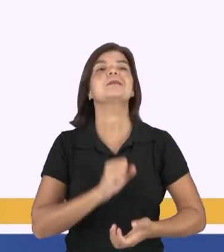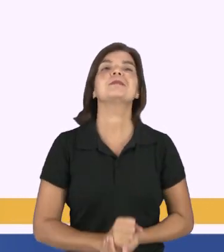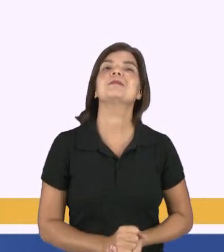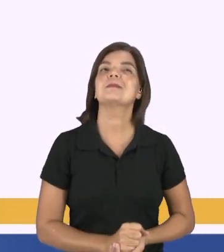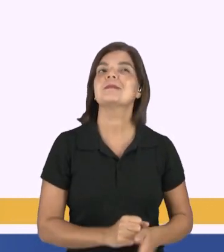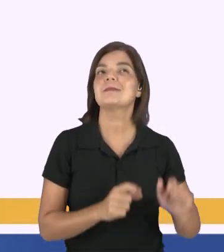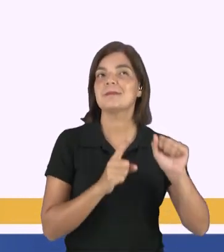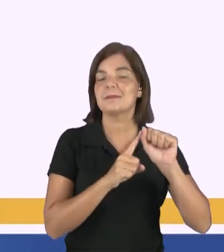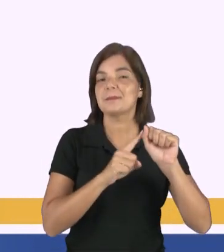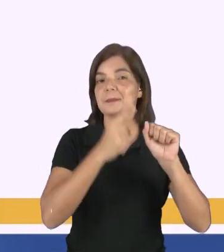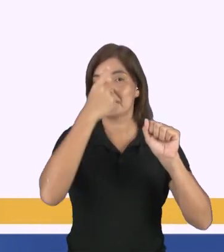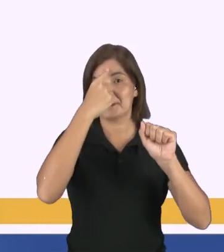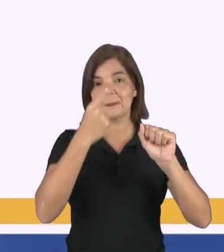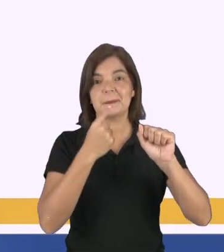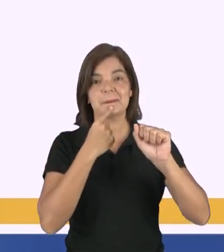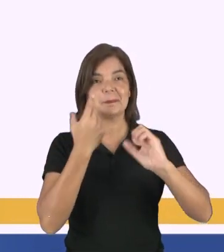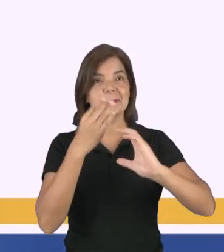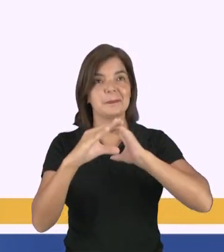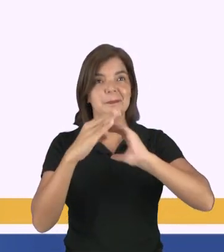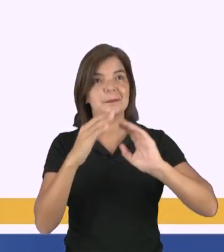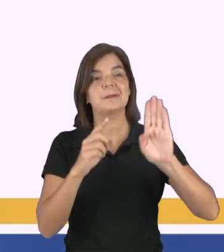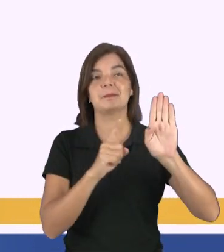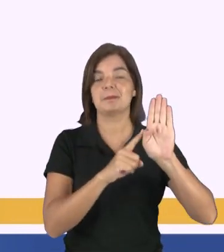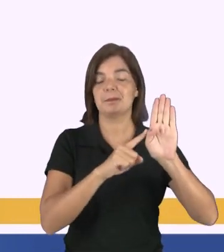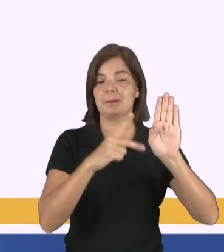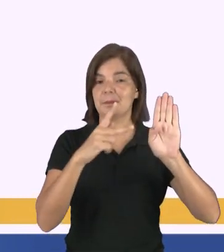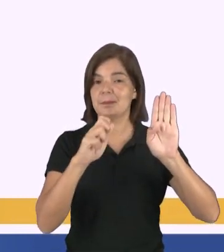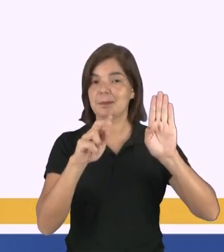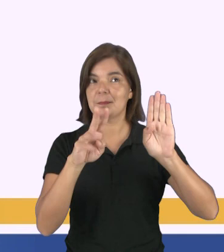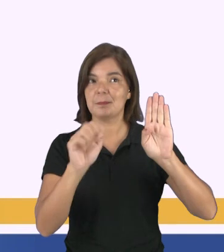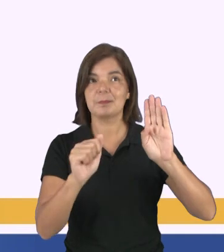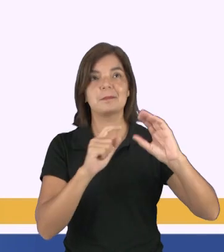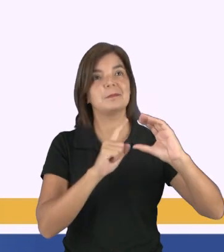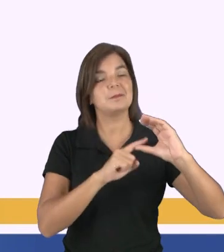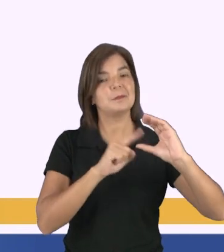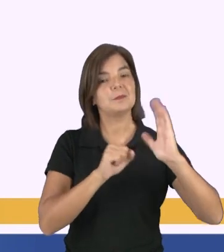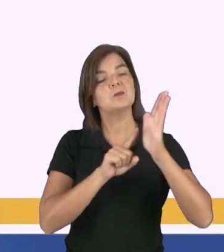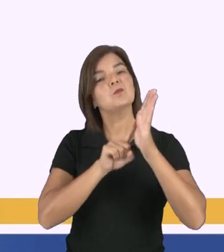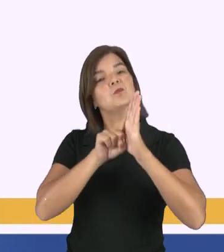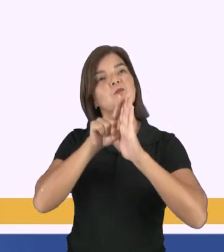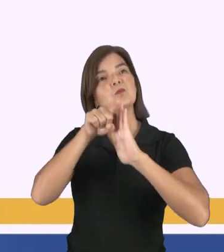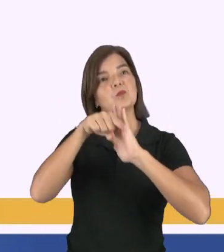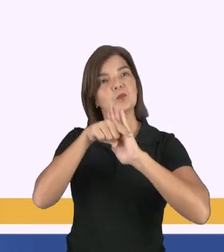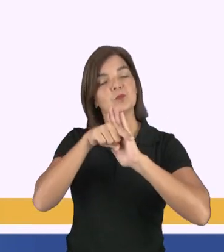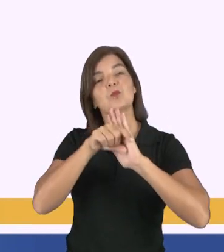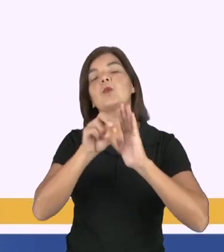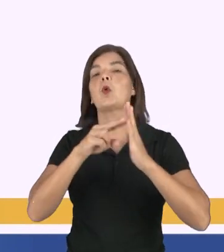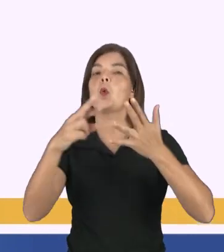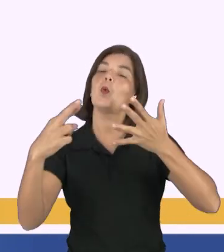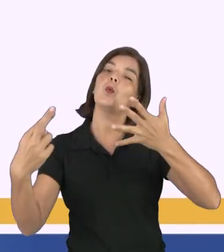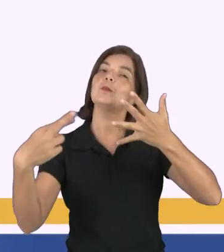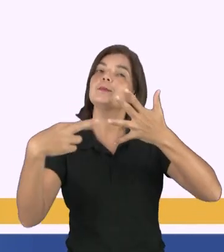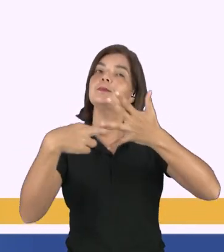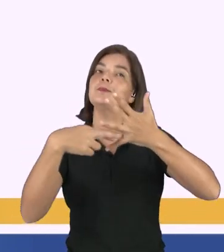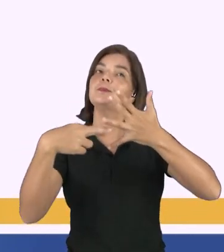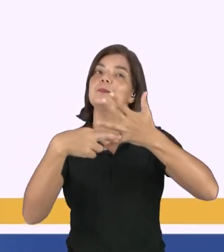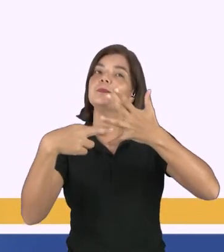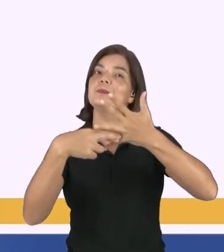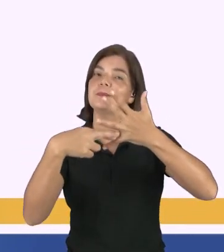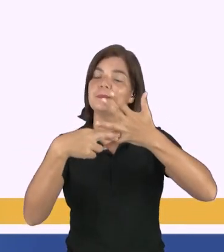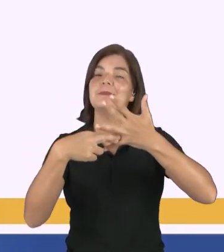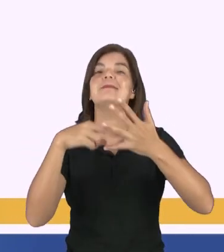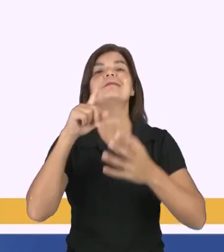nota na pauta é uma figuras musicais alta compasso ou Clave a clave